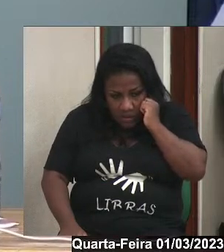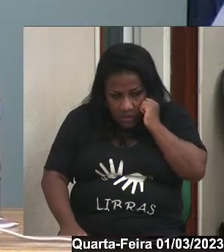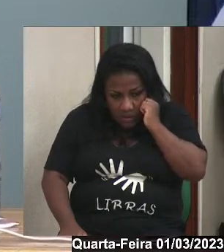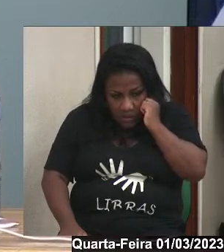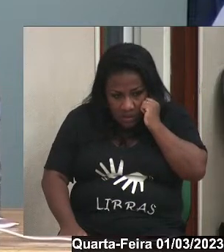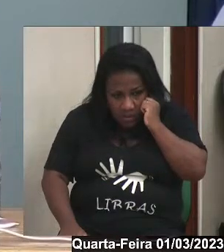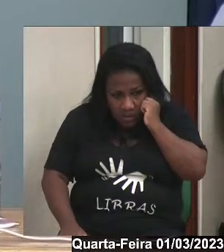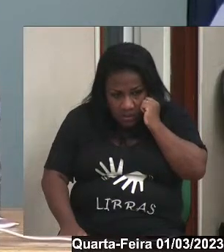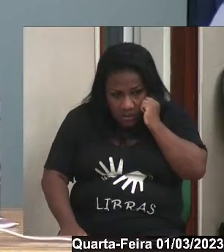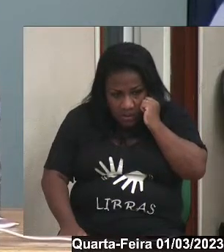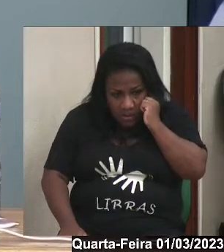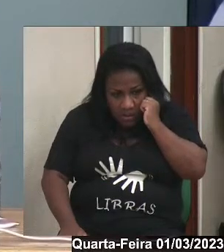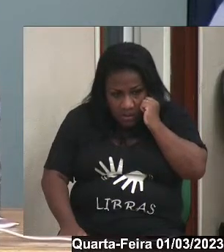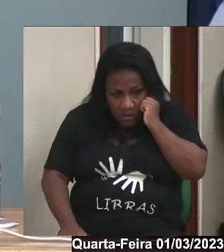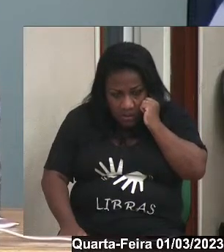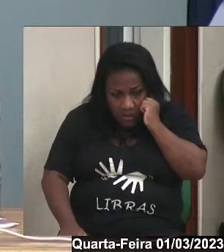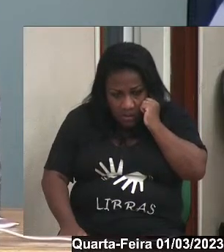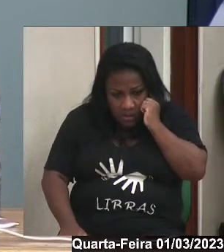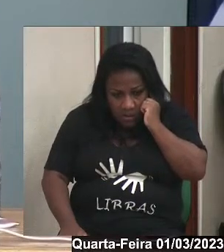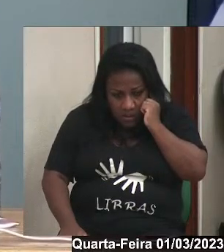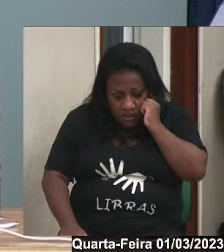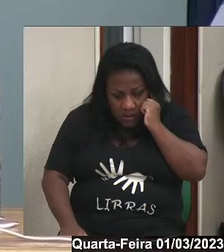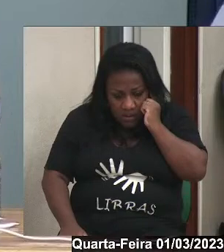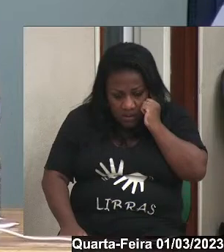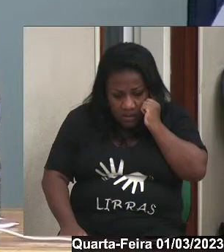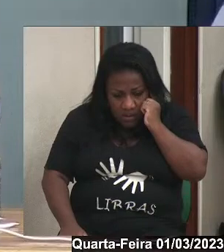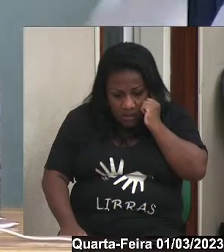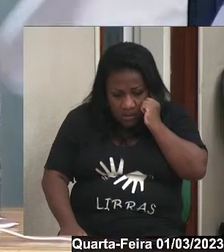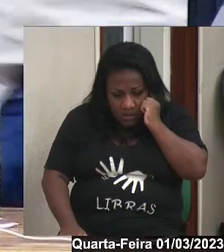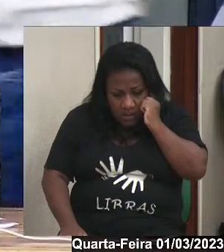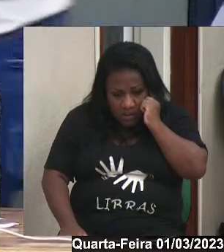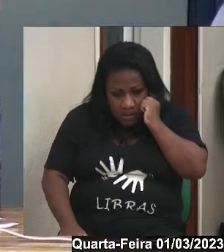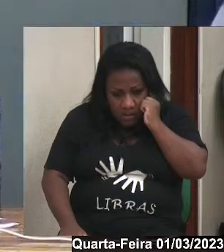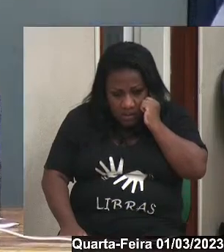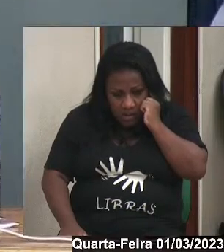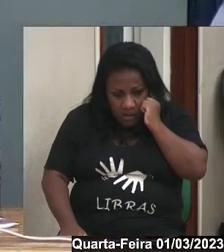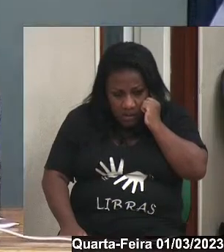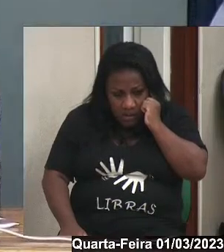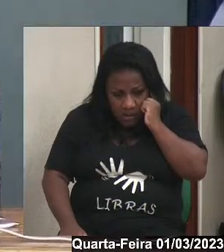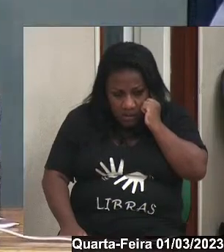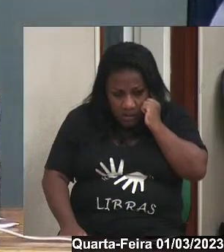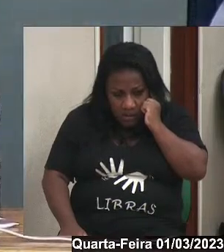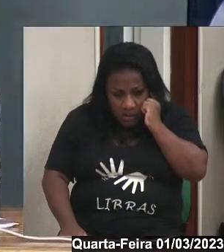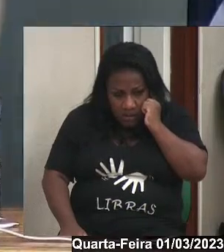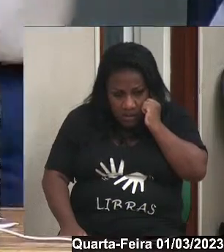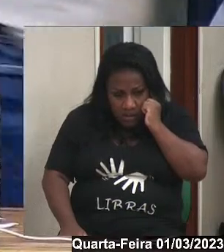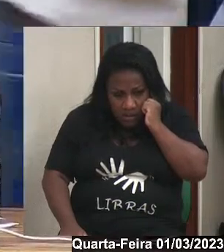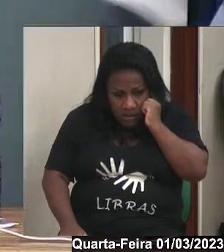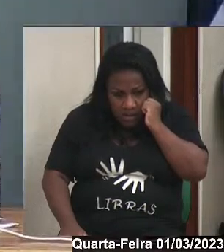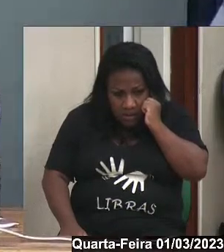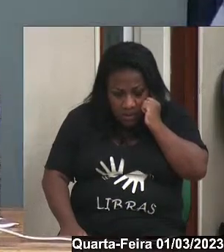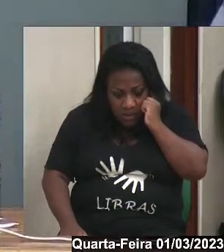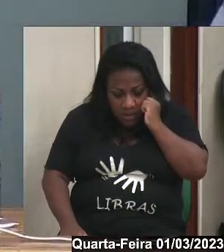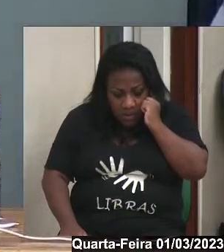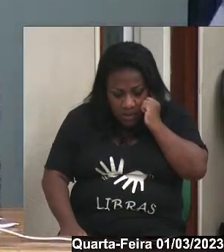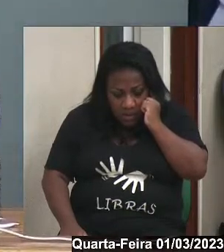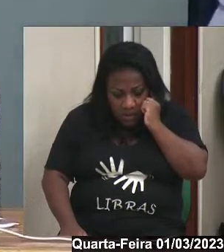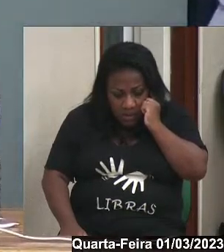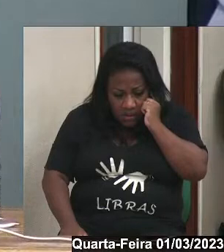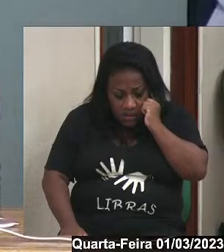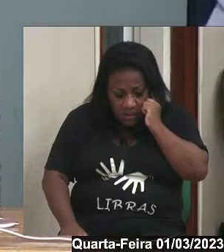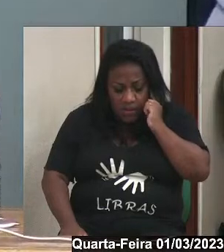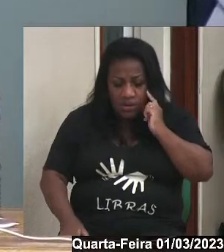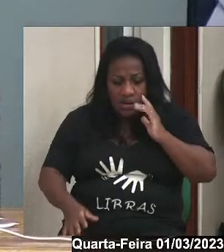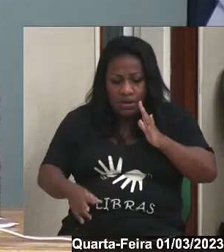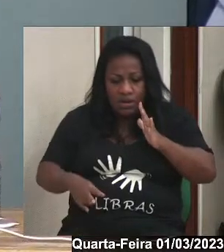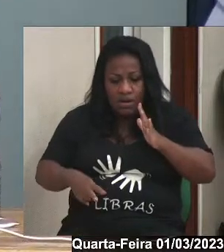Gideon Santos Nascimento. Projeto de lei 6/23, de autoria do vereador José de Souza Santos, que altera o artigo 1º e 2º